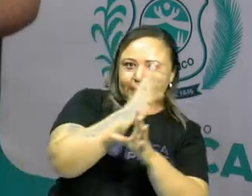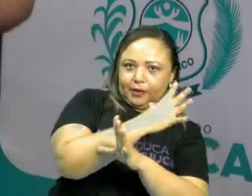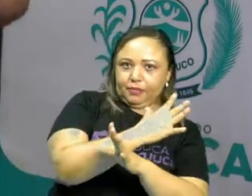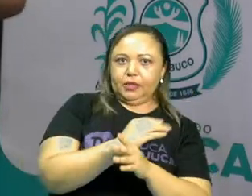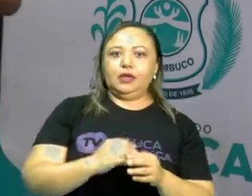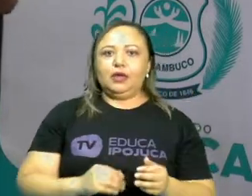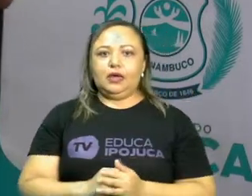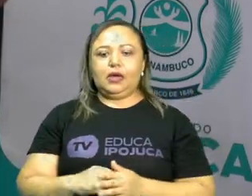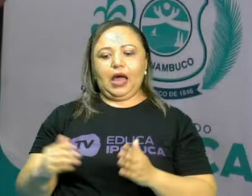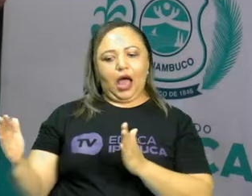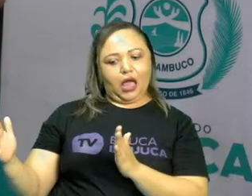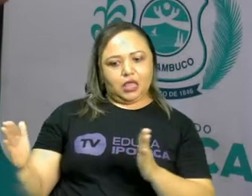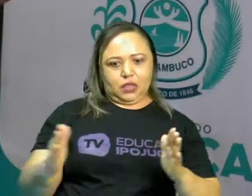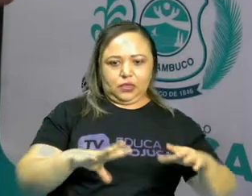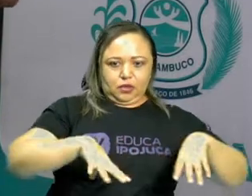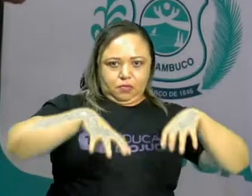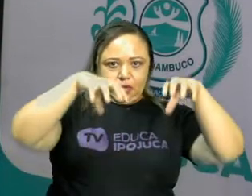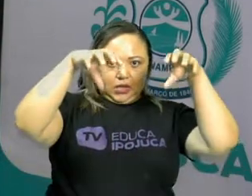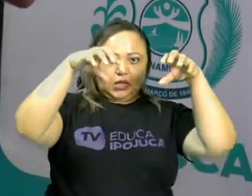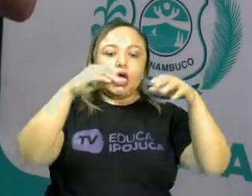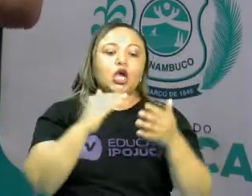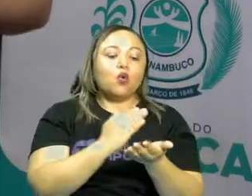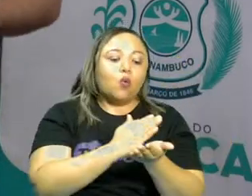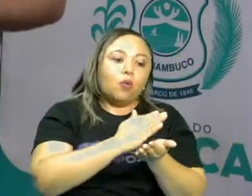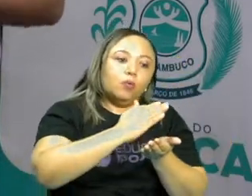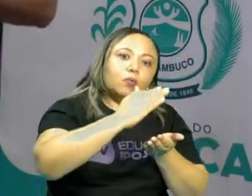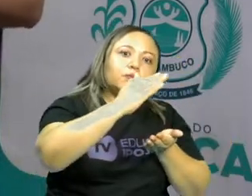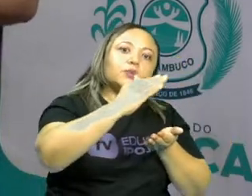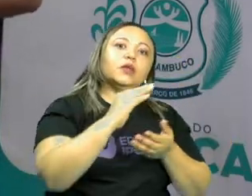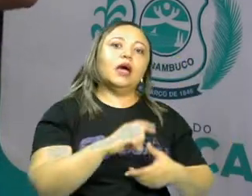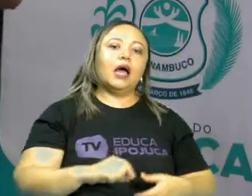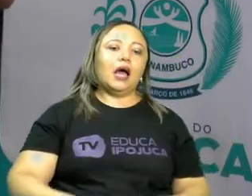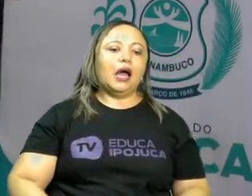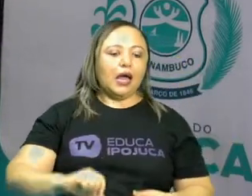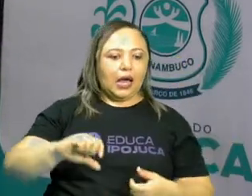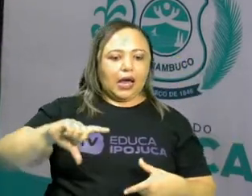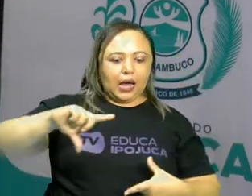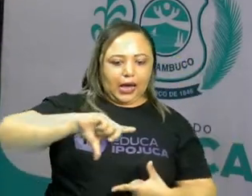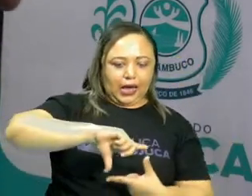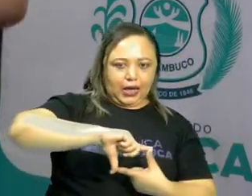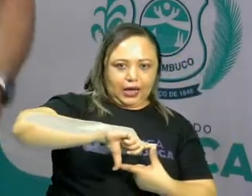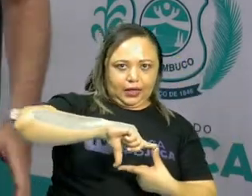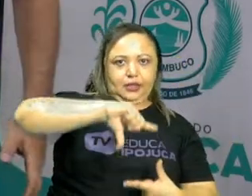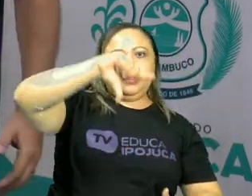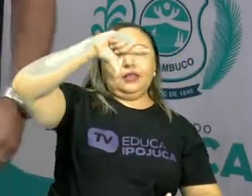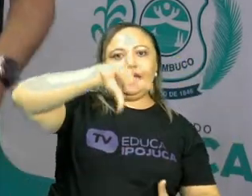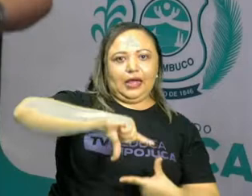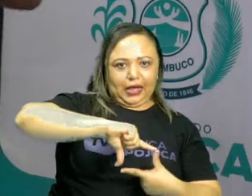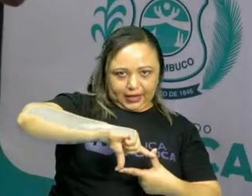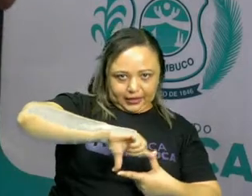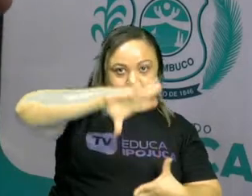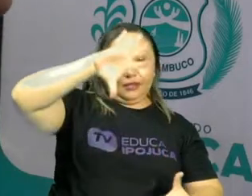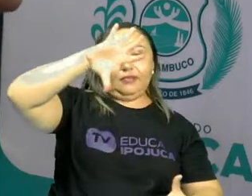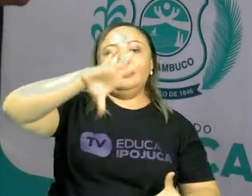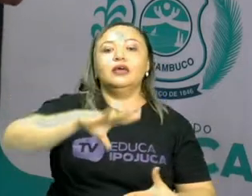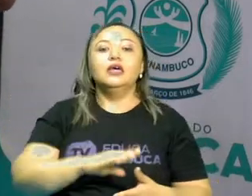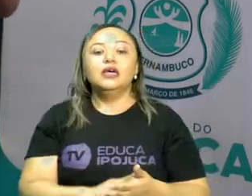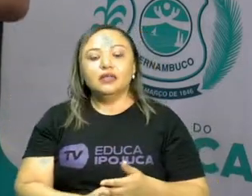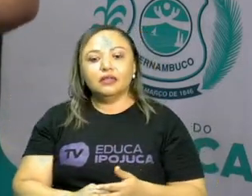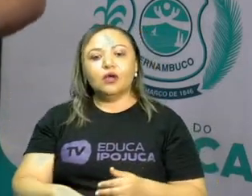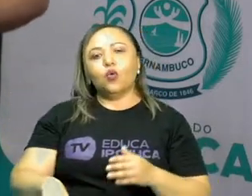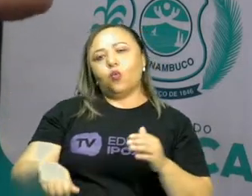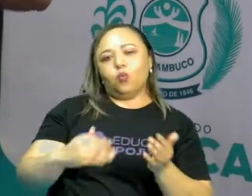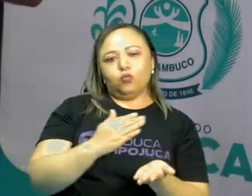eo início da idade moderna elas são transformações que vão ocorrendo ao longo cefs é então ali ao longo do